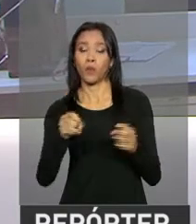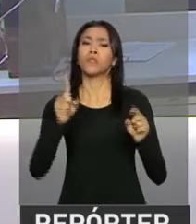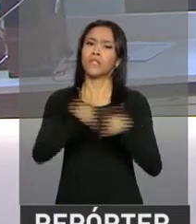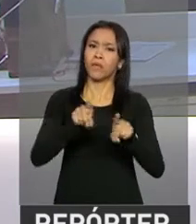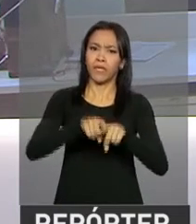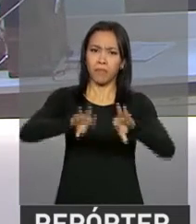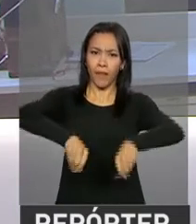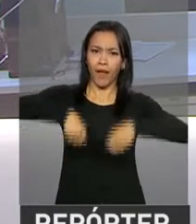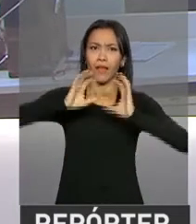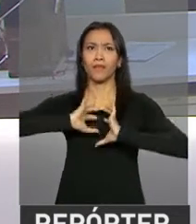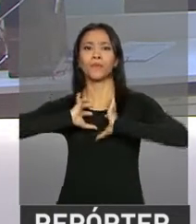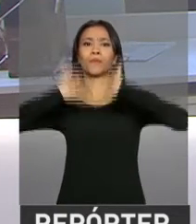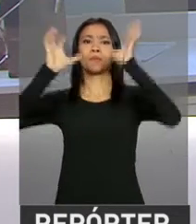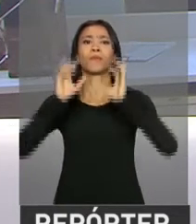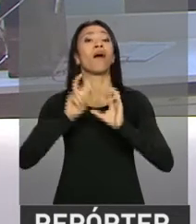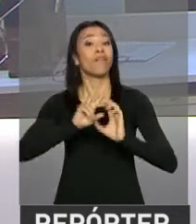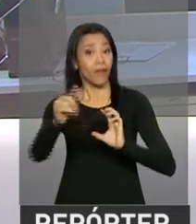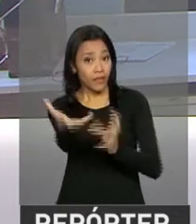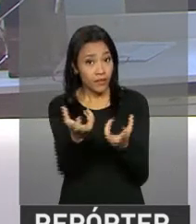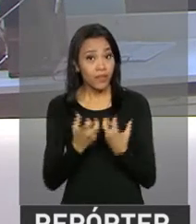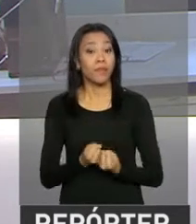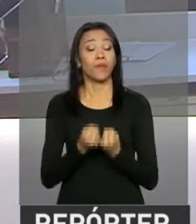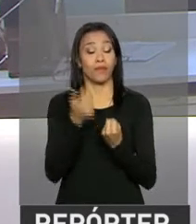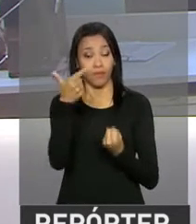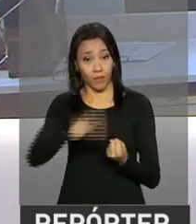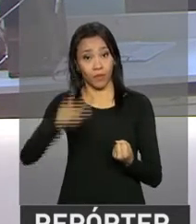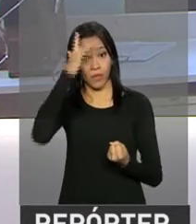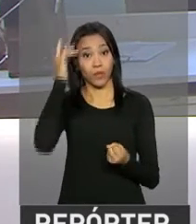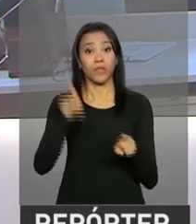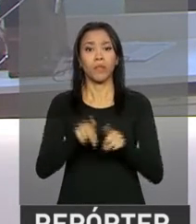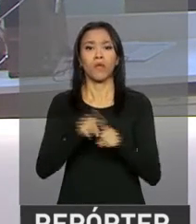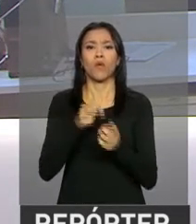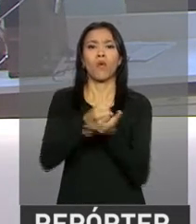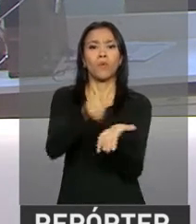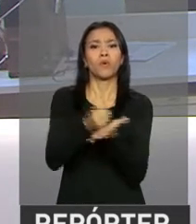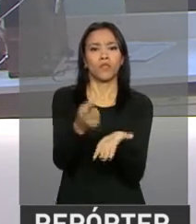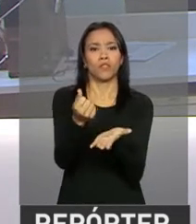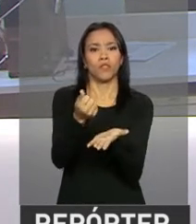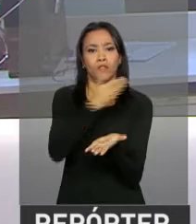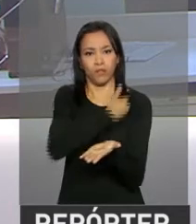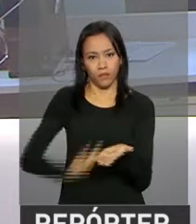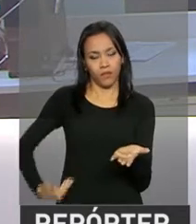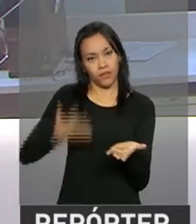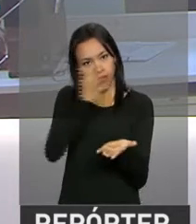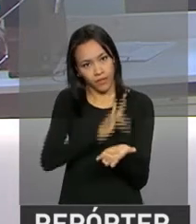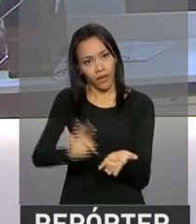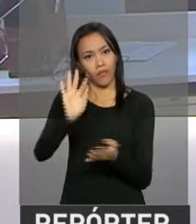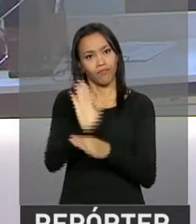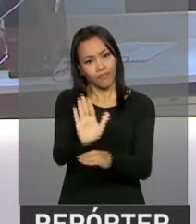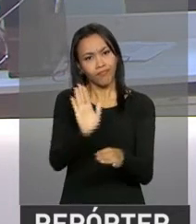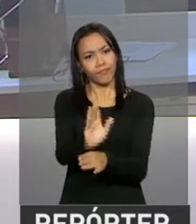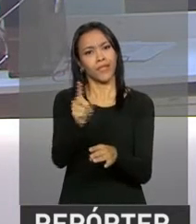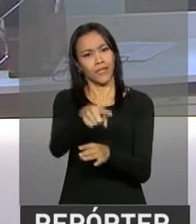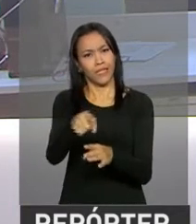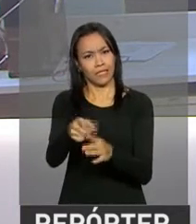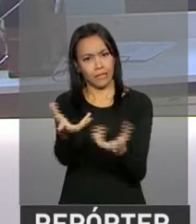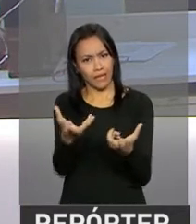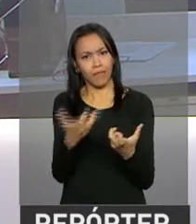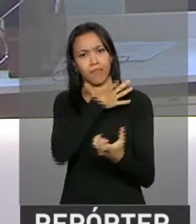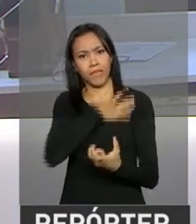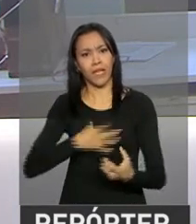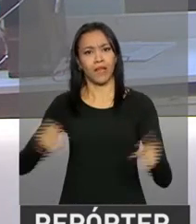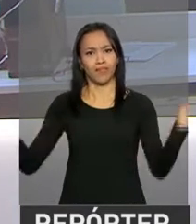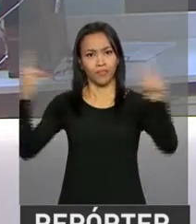maria elisa antonelli vai receber o benefício o auxílio mensal do governo federal ajuda atletas que brigam por medalhas nos jogos